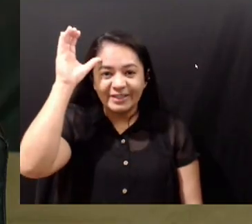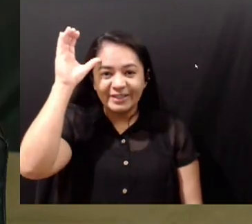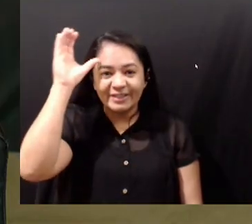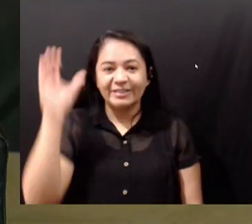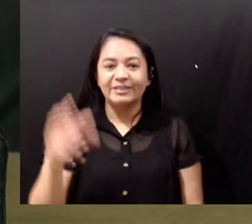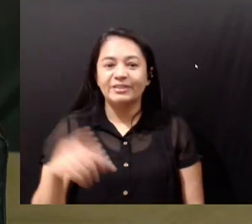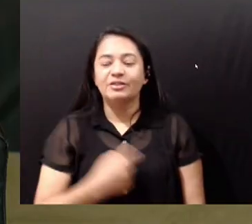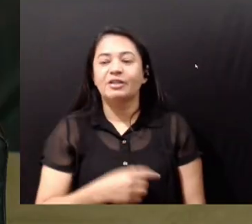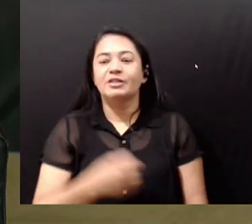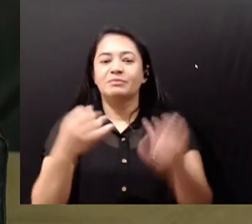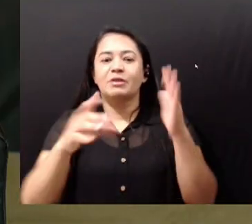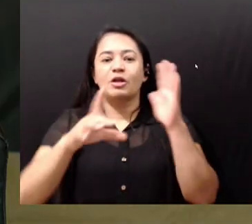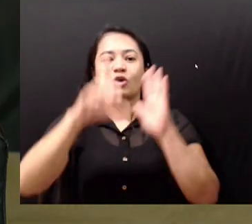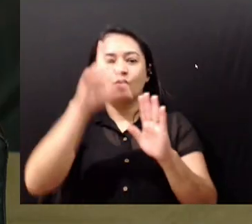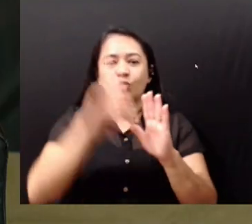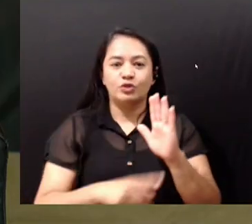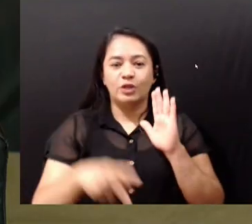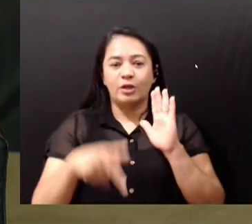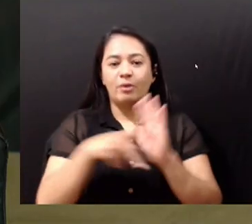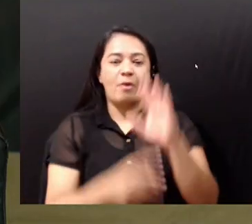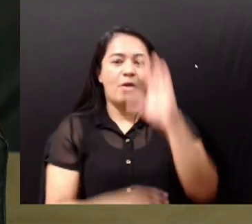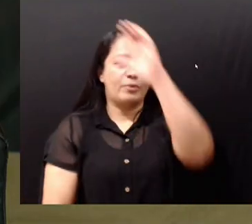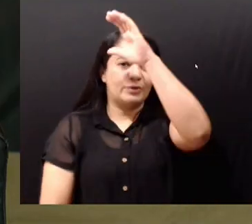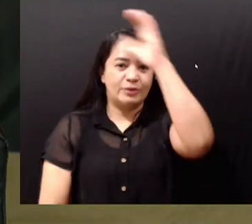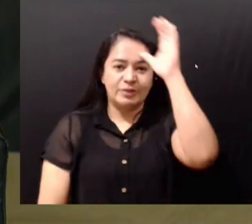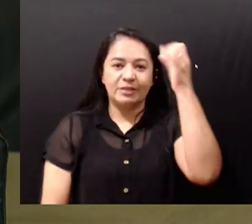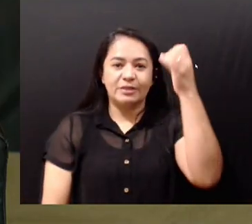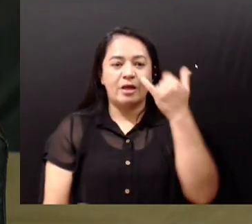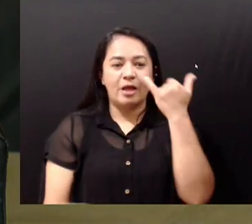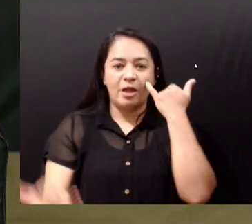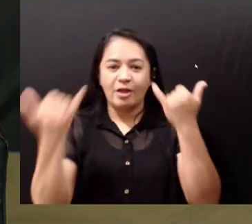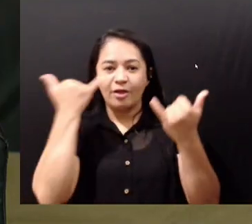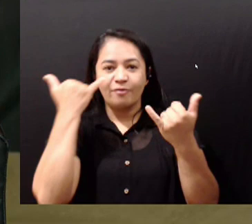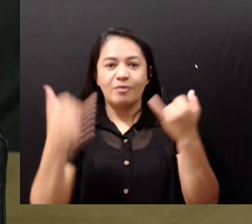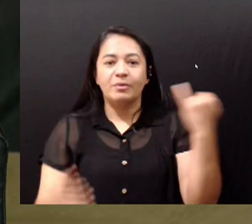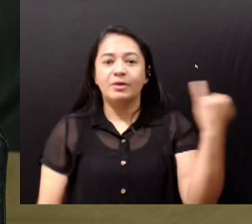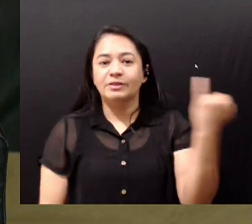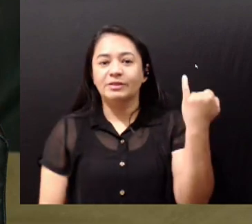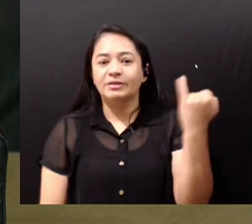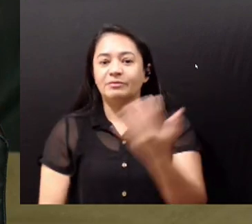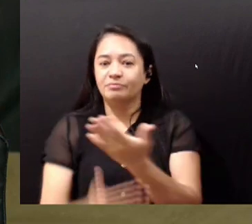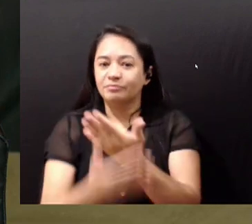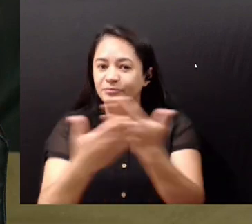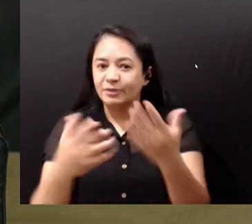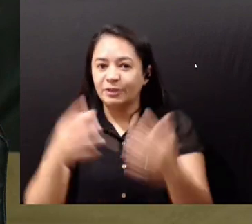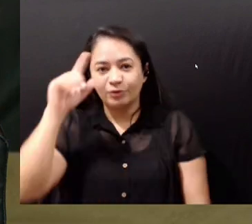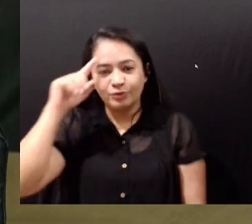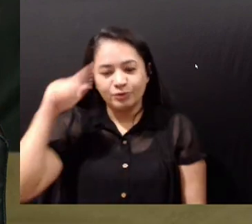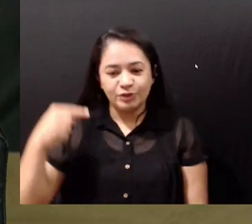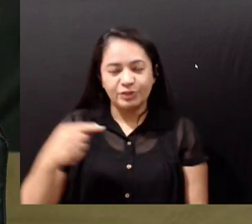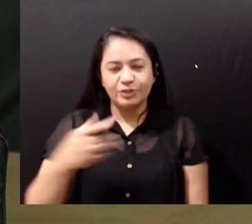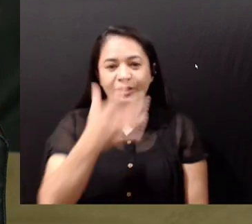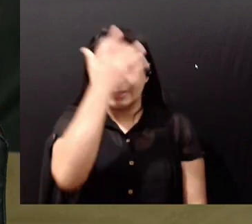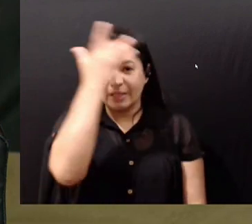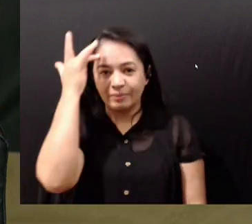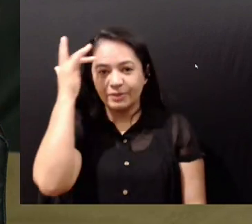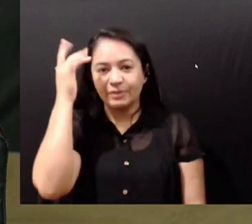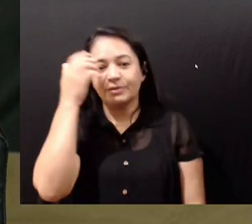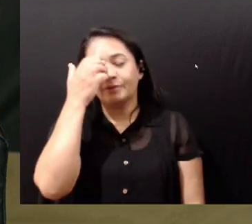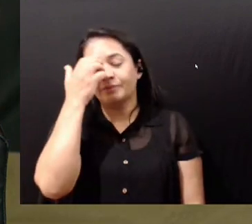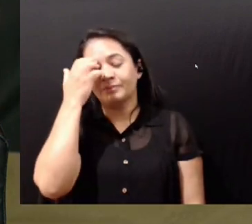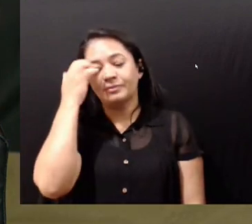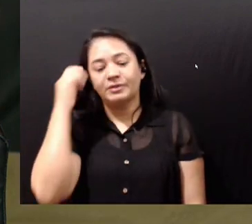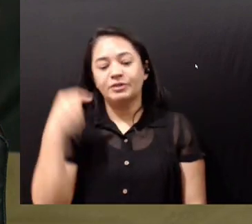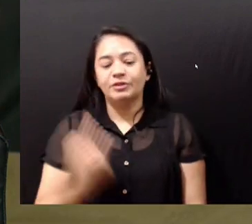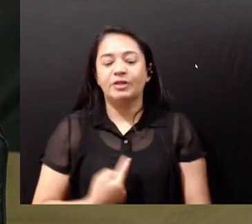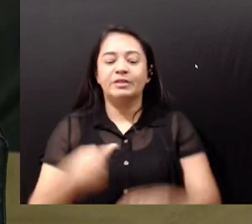que amparam os clientes na lei, trazendo informações essenciais para o dia a dia de quem consome. Além disso, a gente também